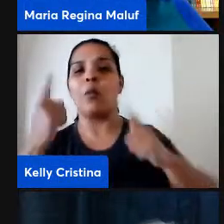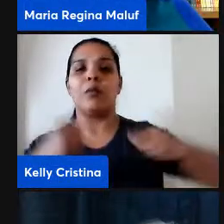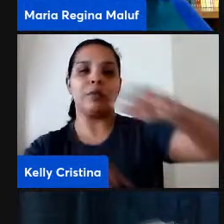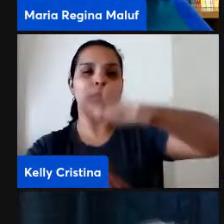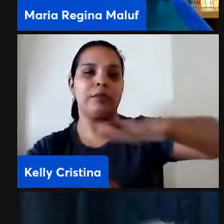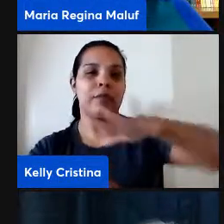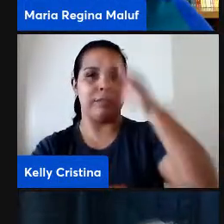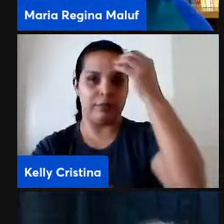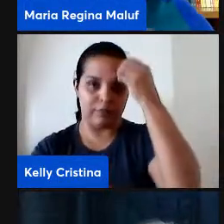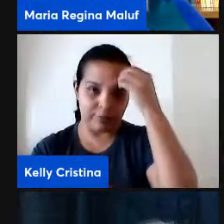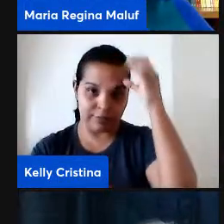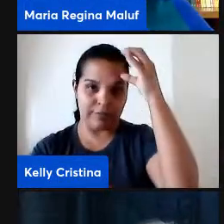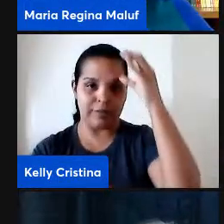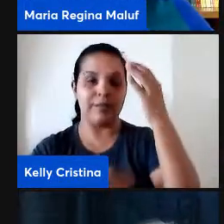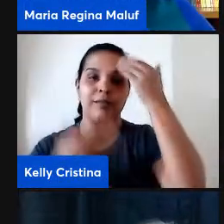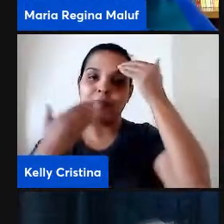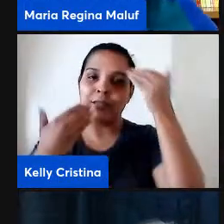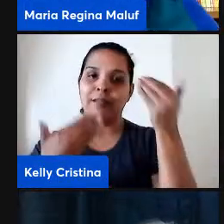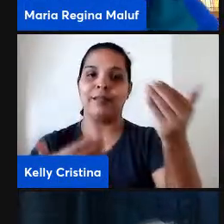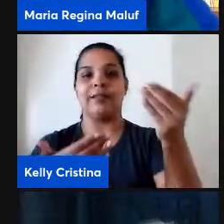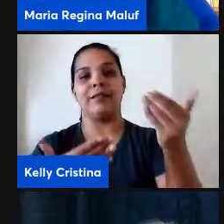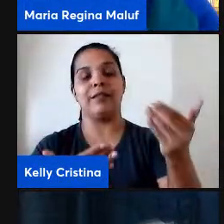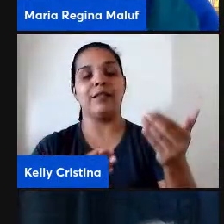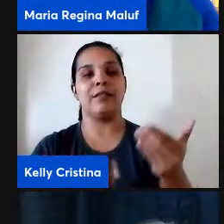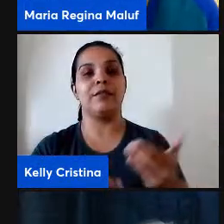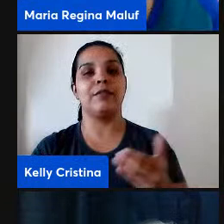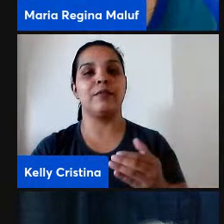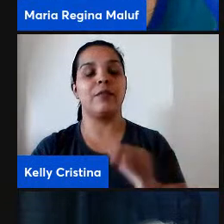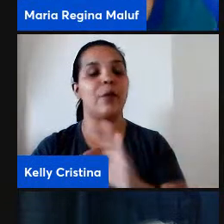conhecimento. Então, te agradeço muito, acho que foi ótimo.